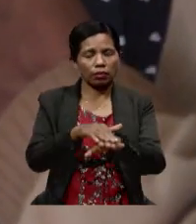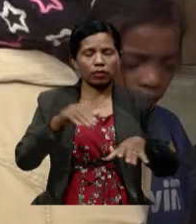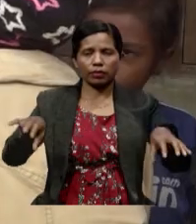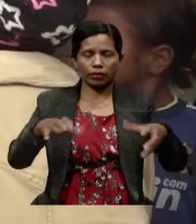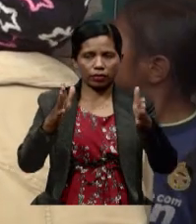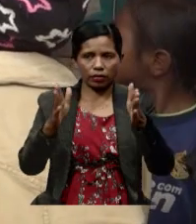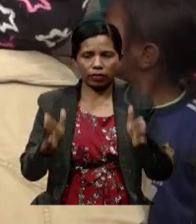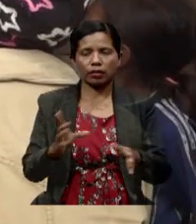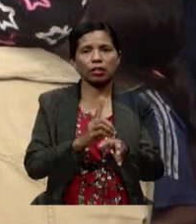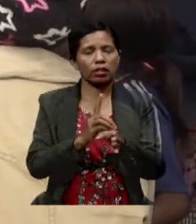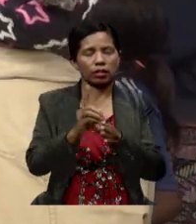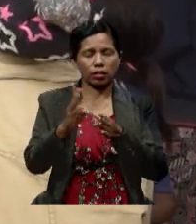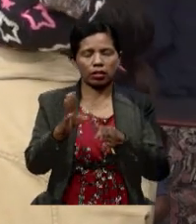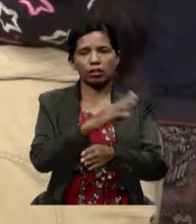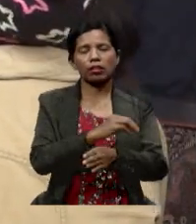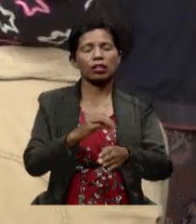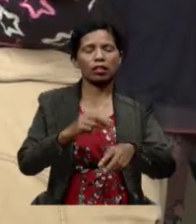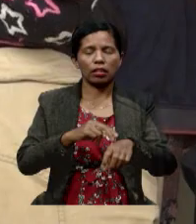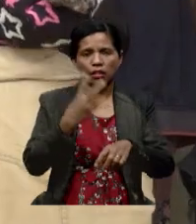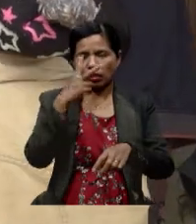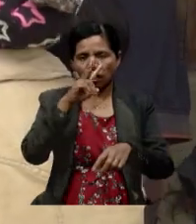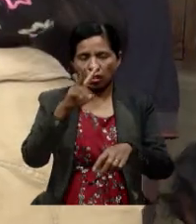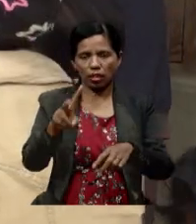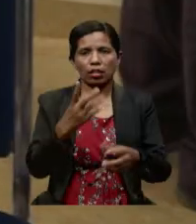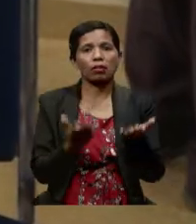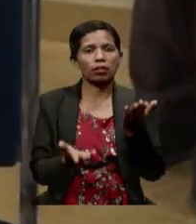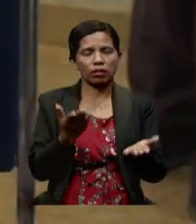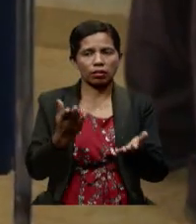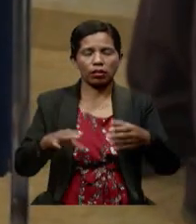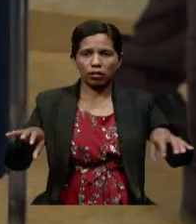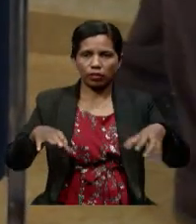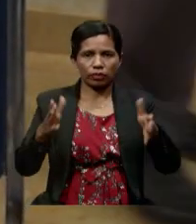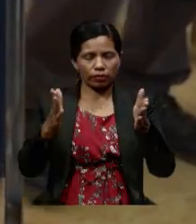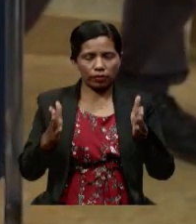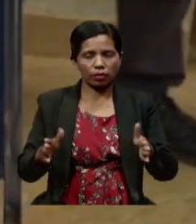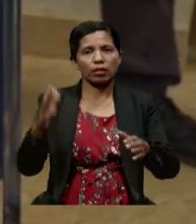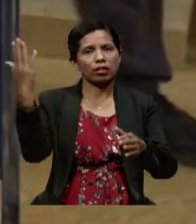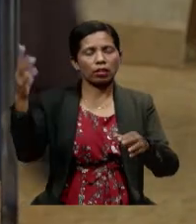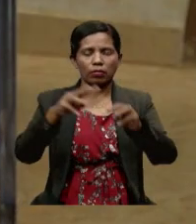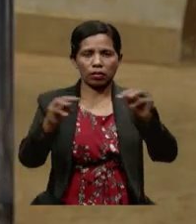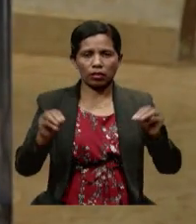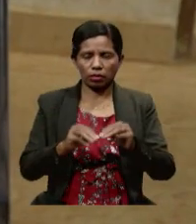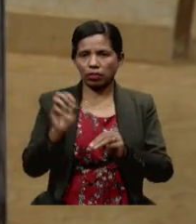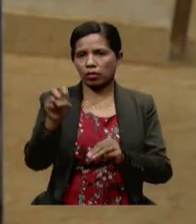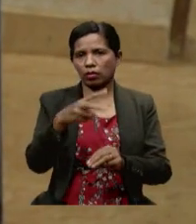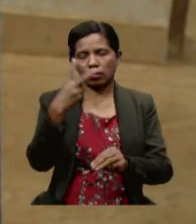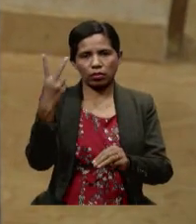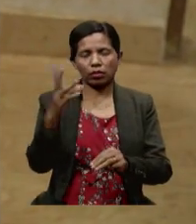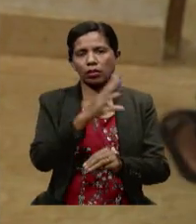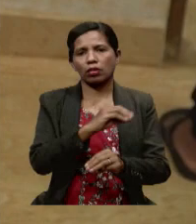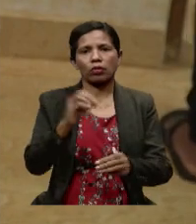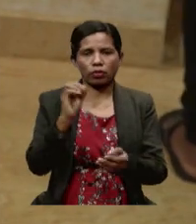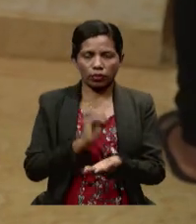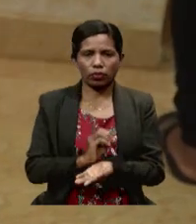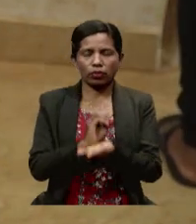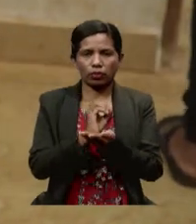no Direção Nacional Recurso Humano, a regela para balanço profissional saúde Sira e a município Sanulu Recenrua, no mostrai o